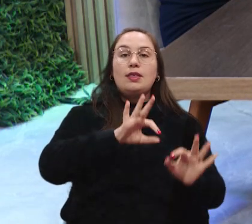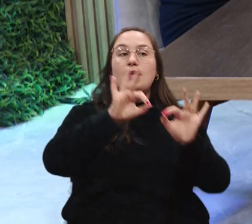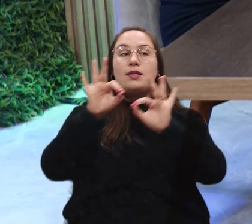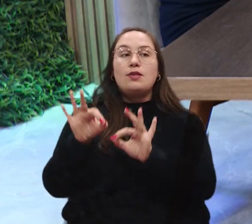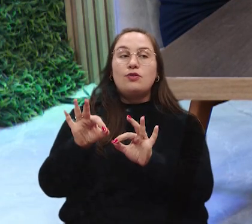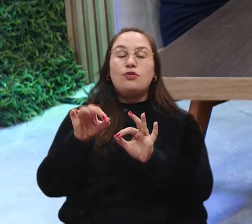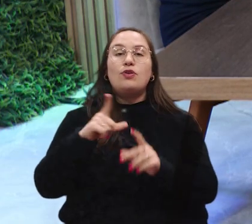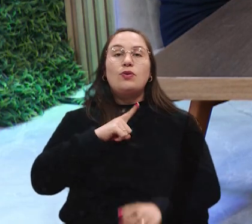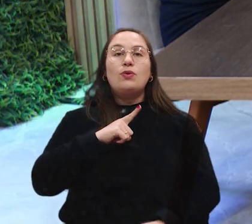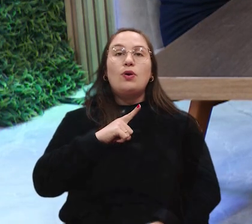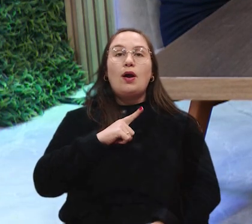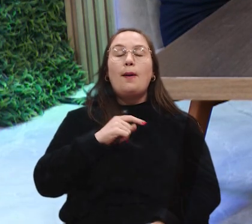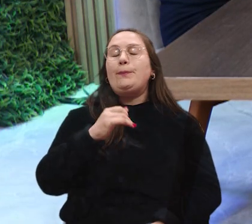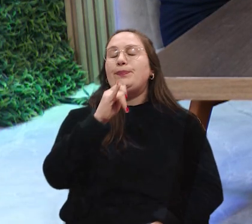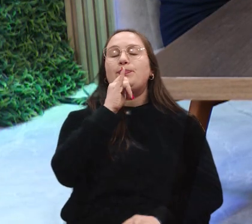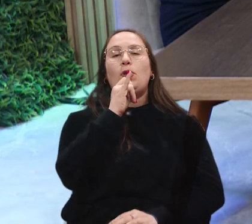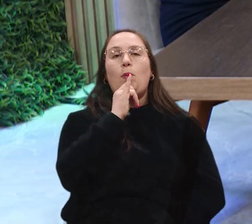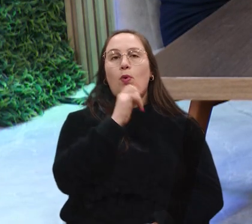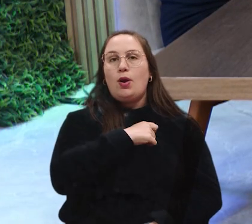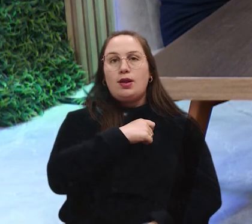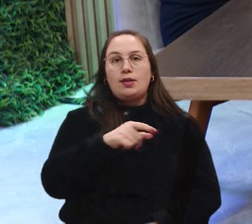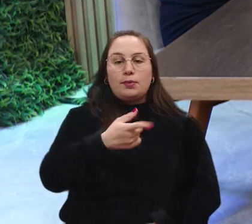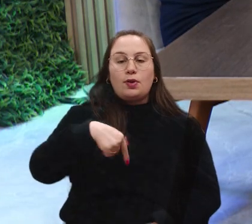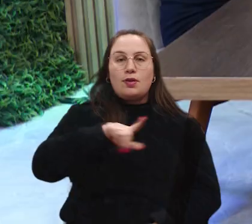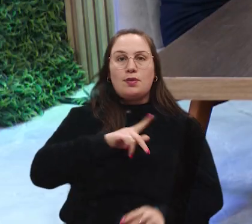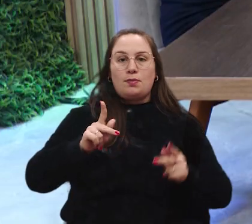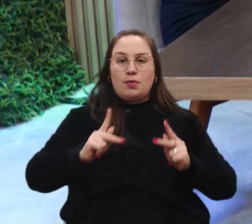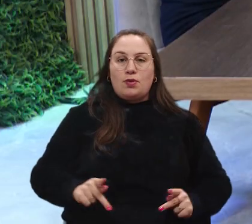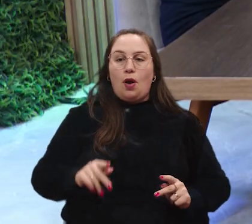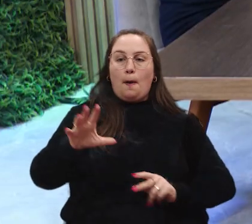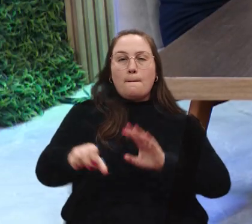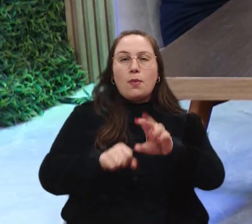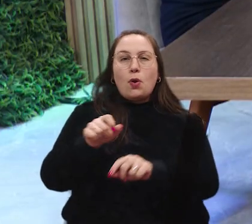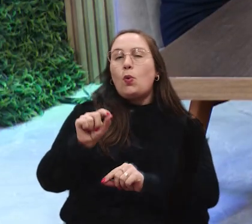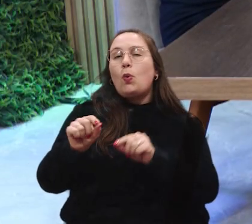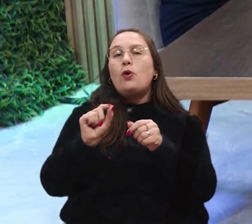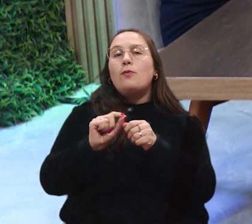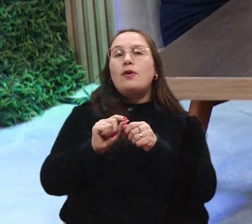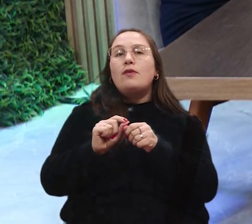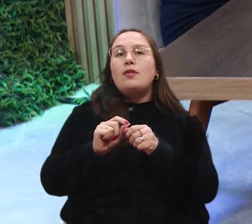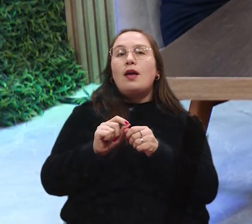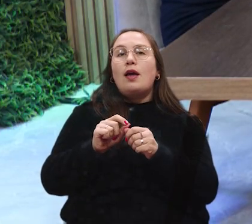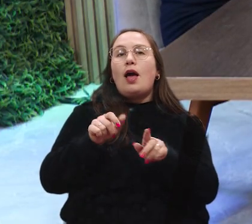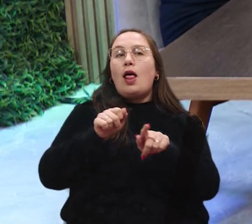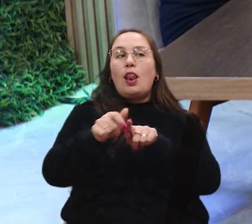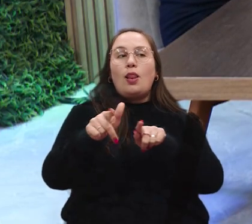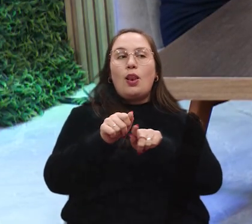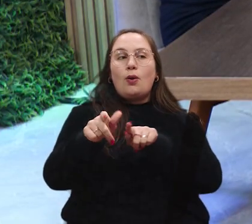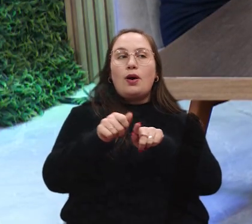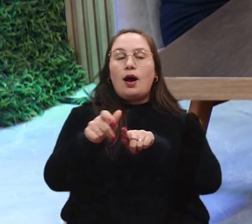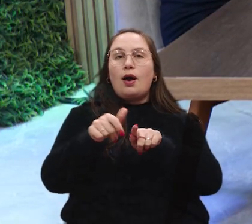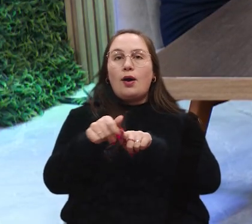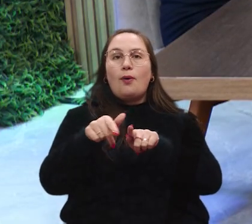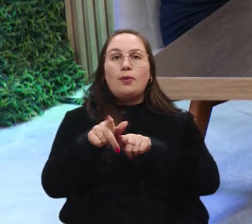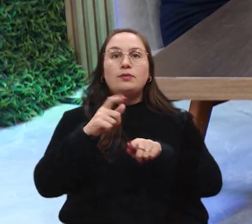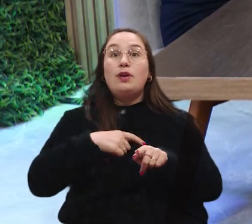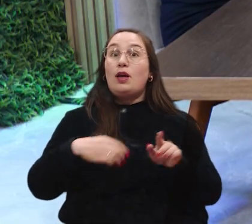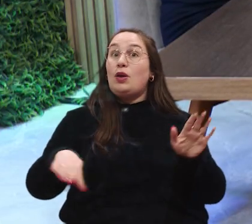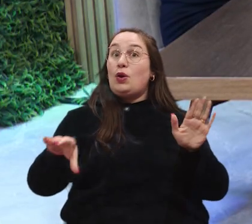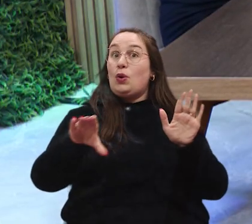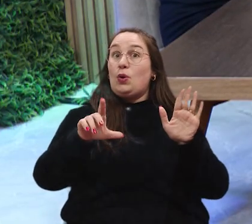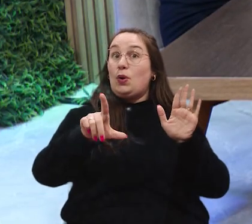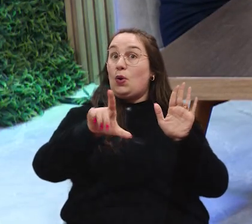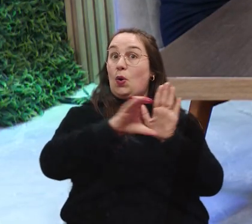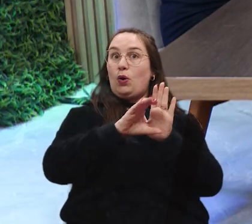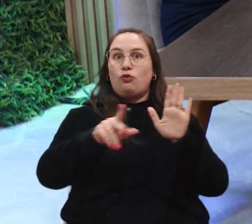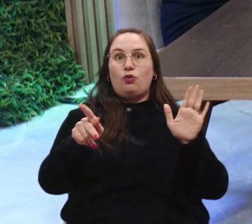daí eu só ia complementar dizendo que, por exemplo, a gente tem bastante pessoas que nos procuram referente a locações. Locações tem código próprio, que é a